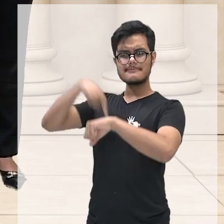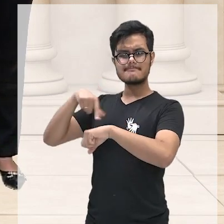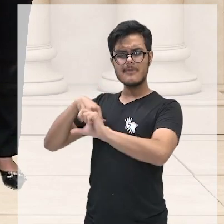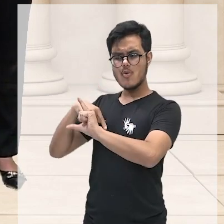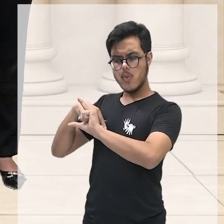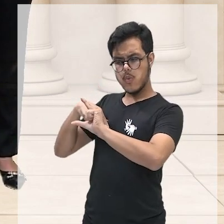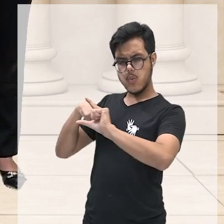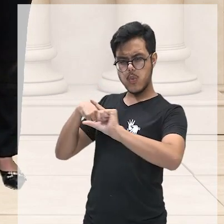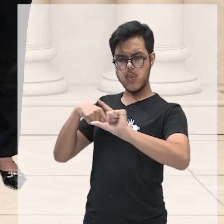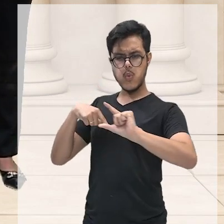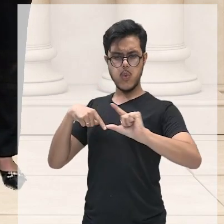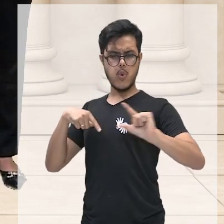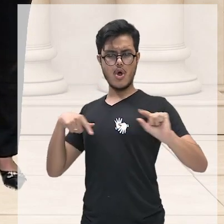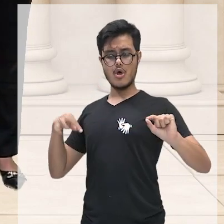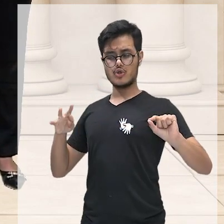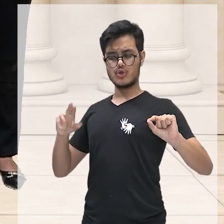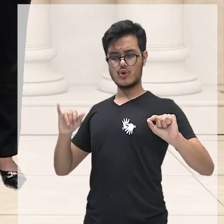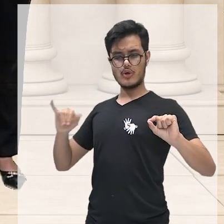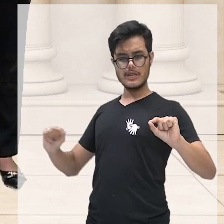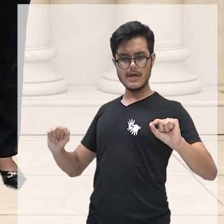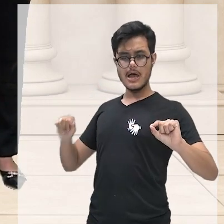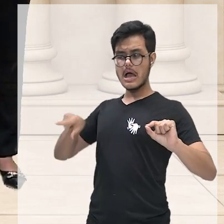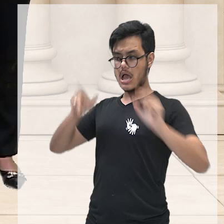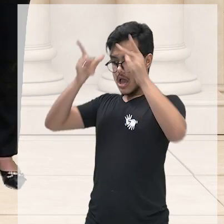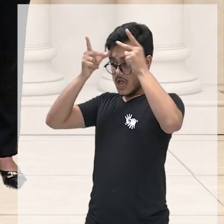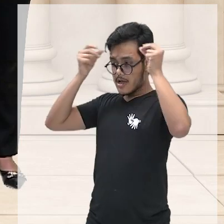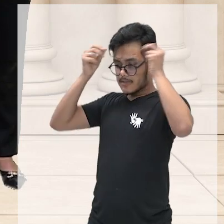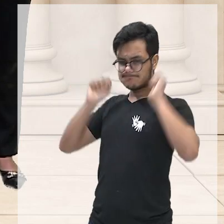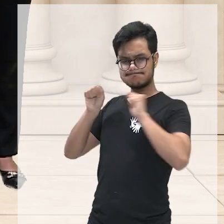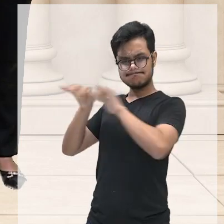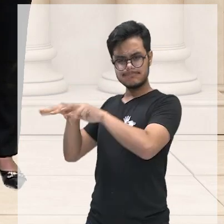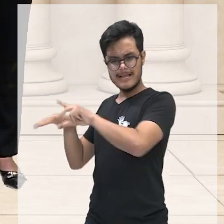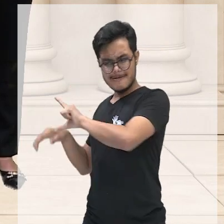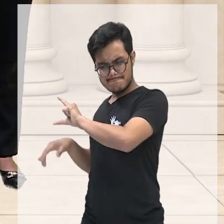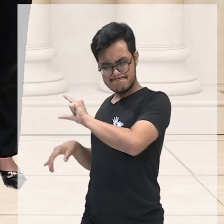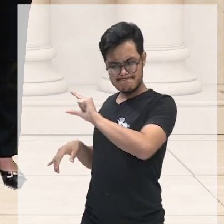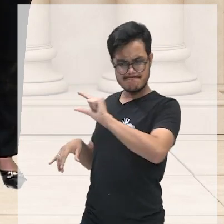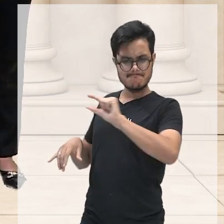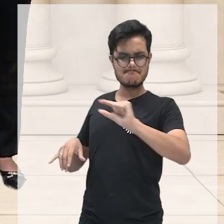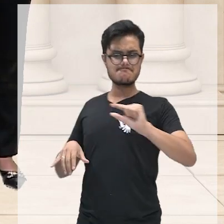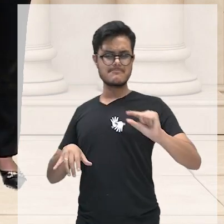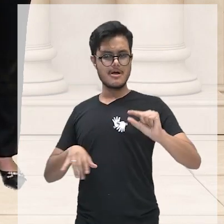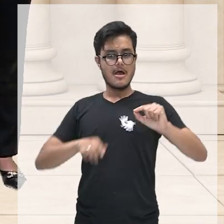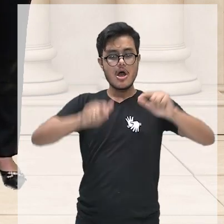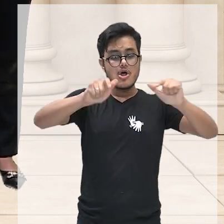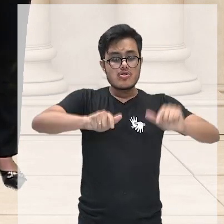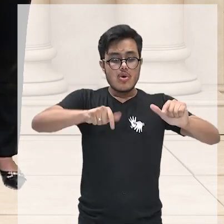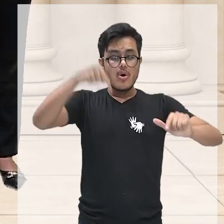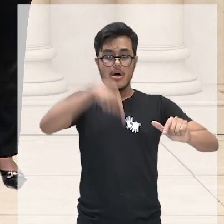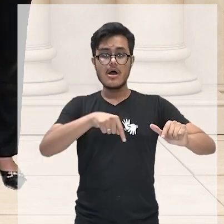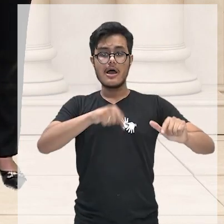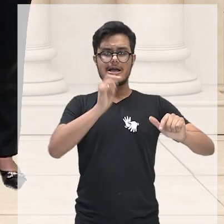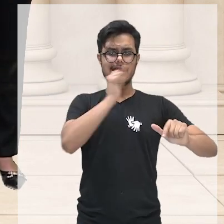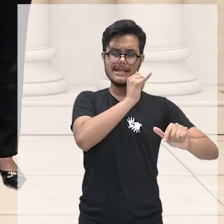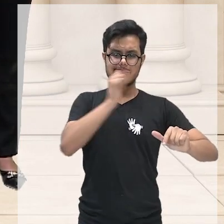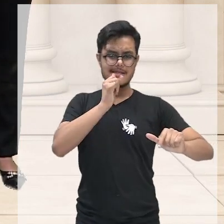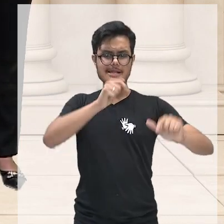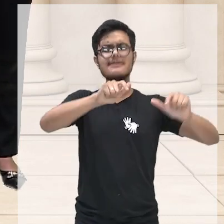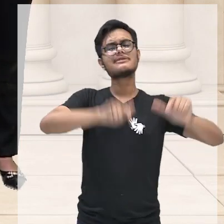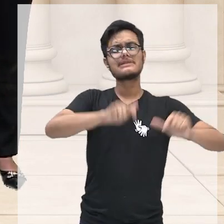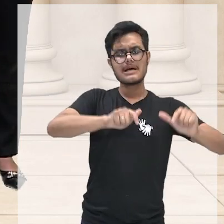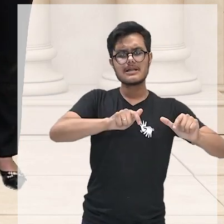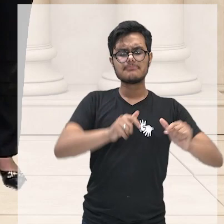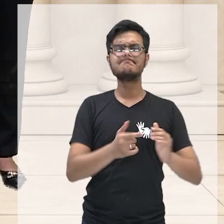Troia quando estava sendo atacada pelos gregos fez uma longa peregrinação até chegar à região da Itália na região do Lácio